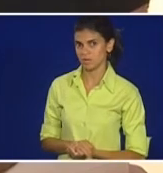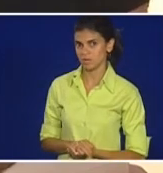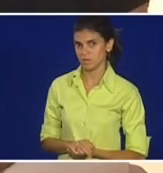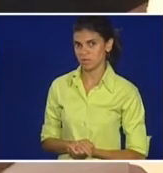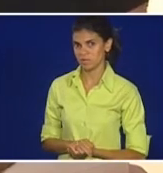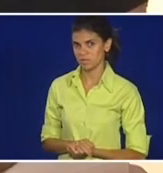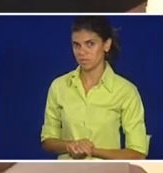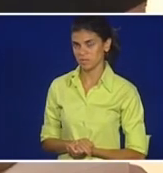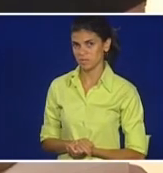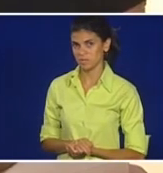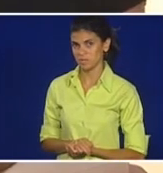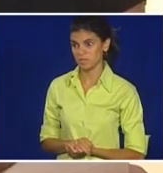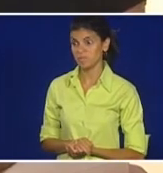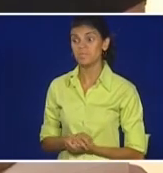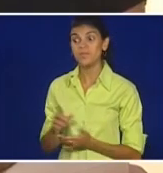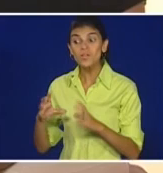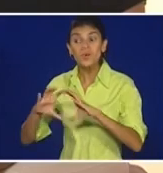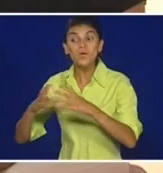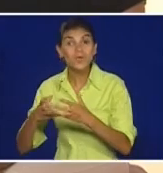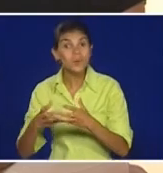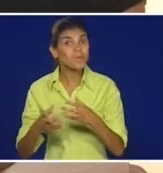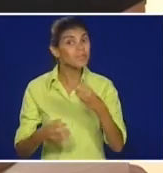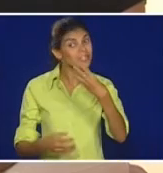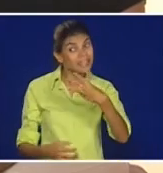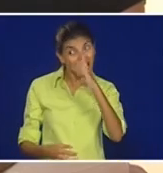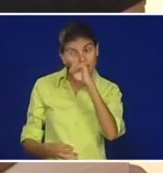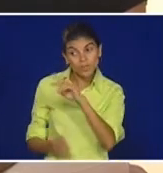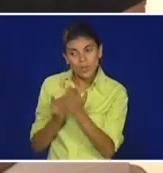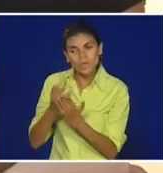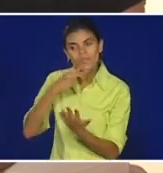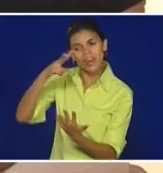Você estava no grupo 3, não é? Quando você aprendeu a ler e escrever.